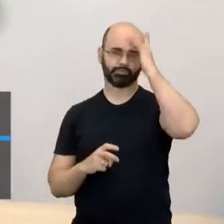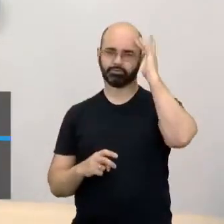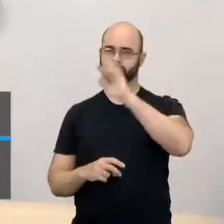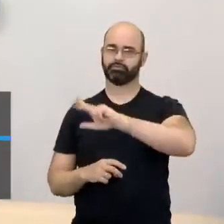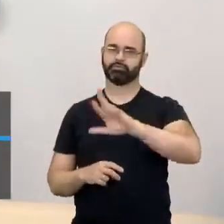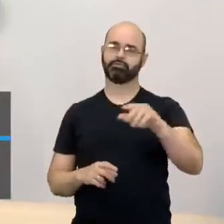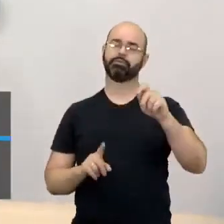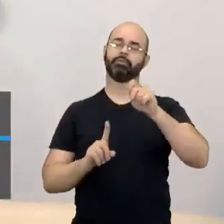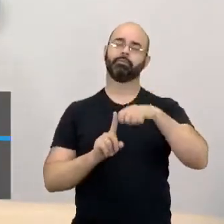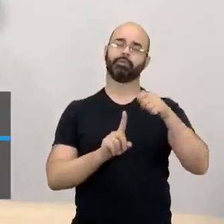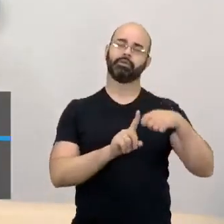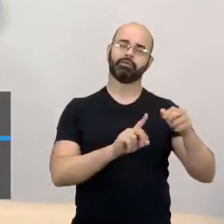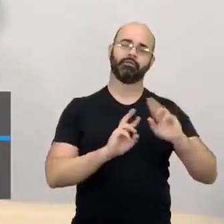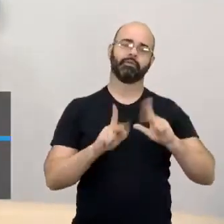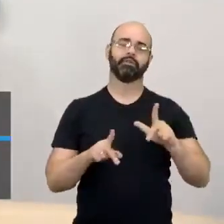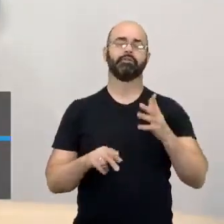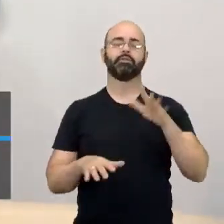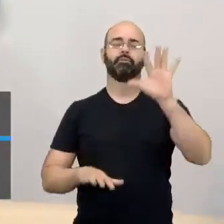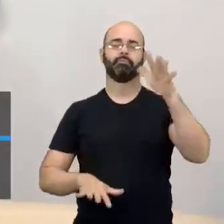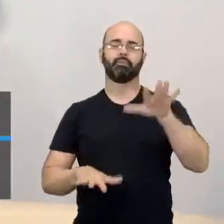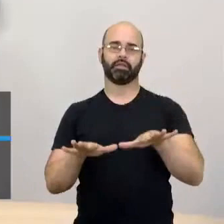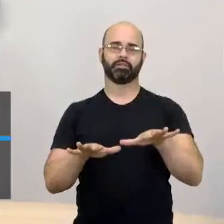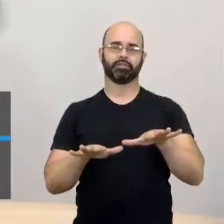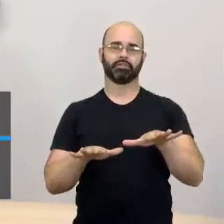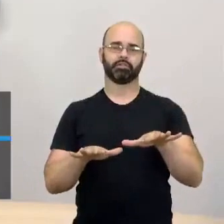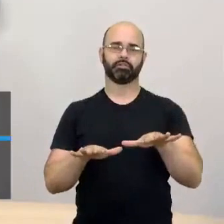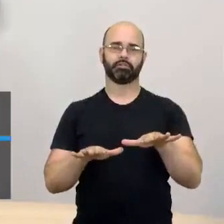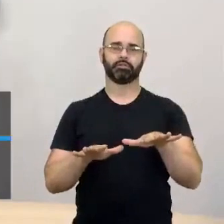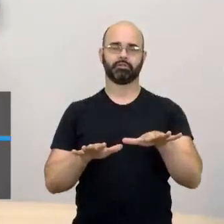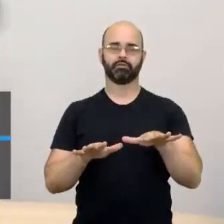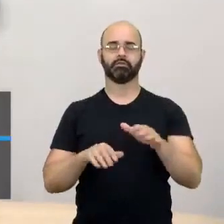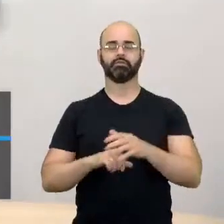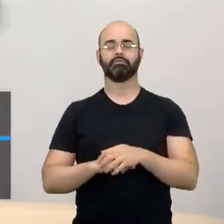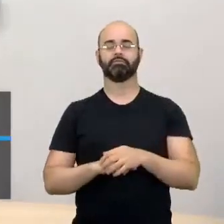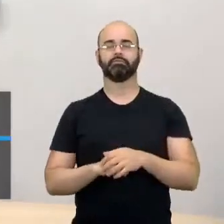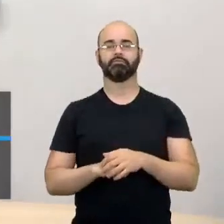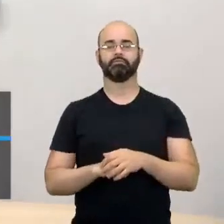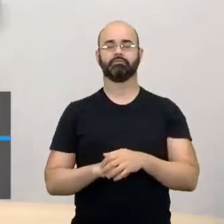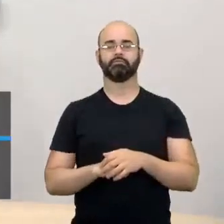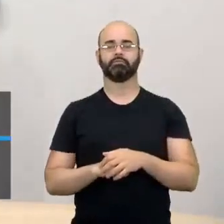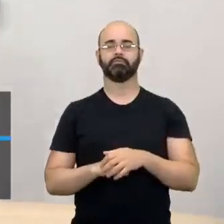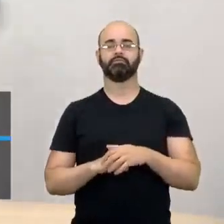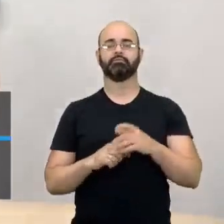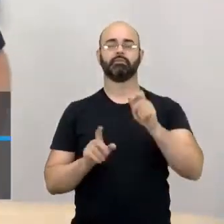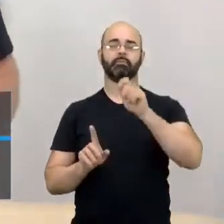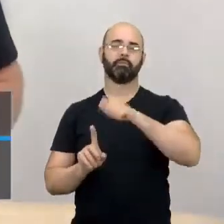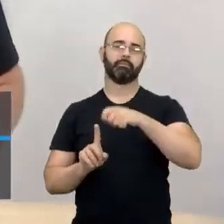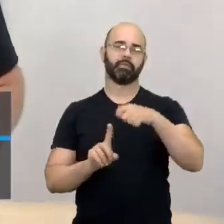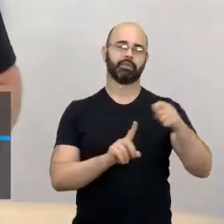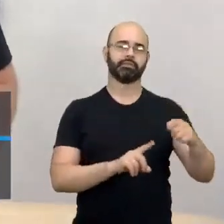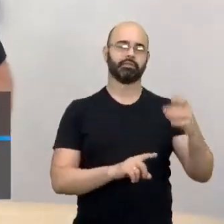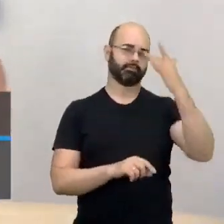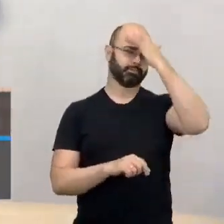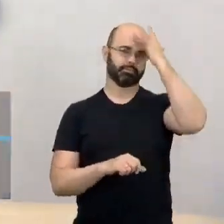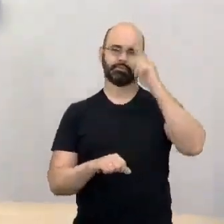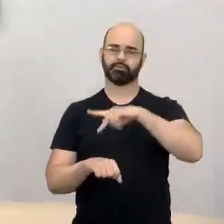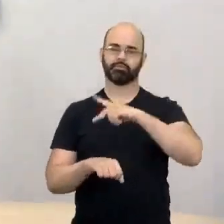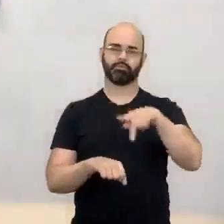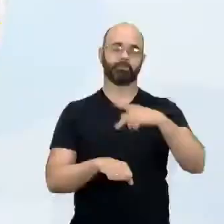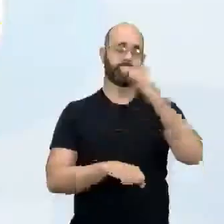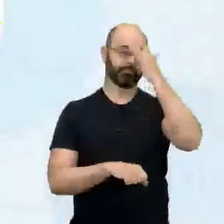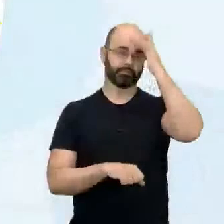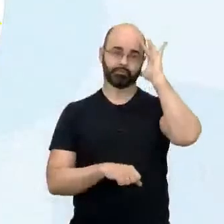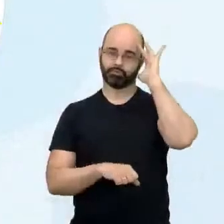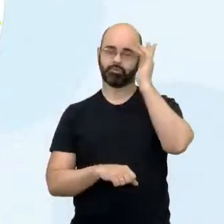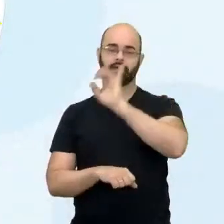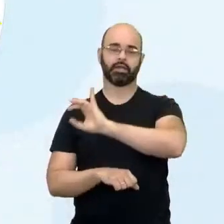renda mensal, da média da renda mensal dos brasileiros, certo? Vamos lá para o IDH agora? Vamos lá,